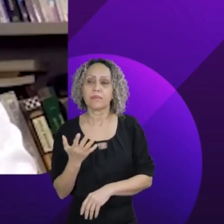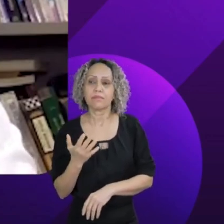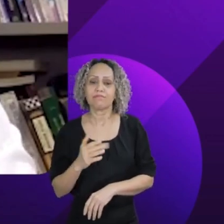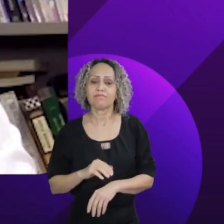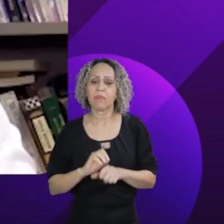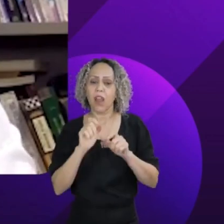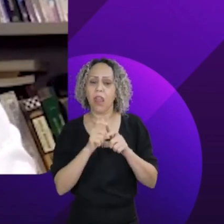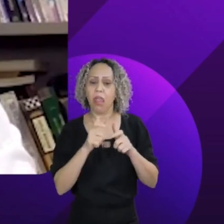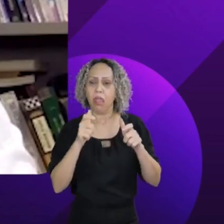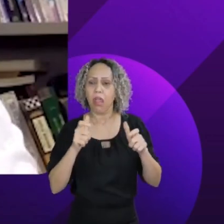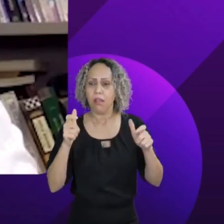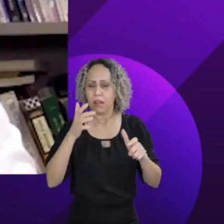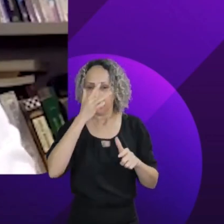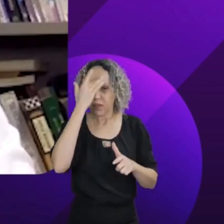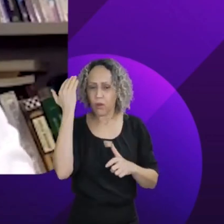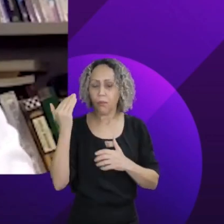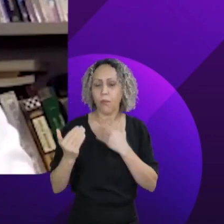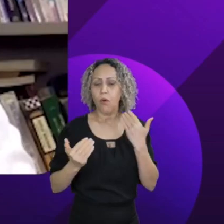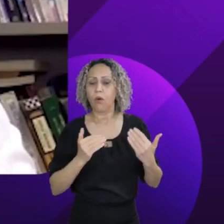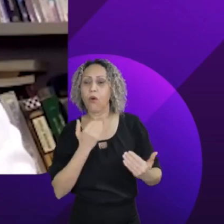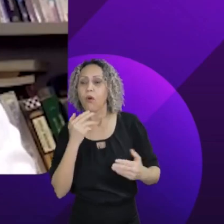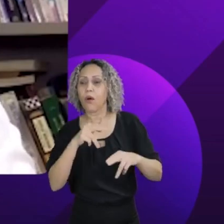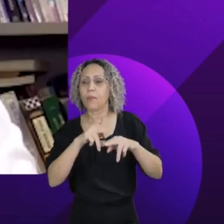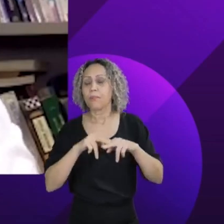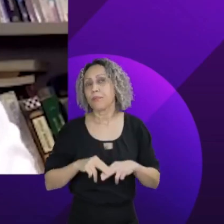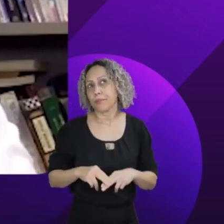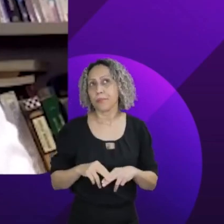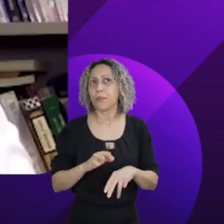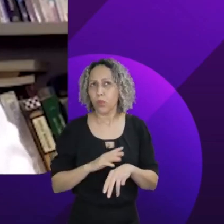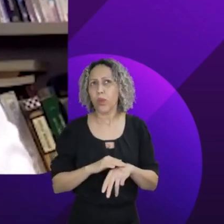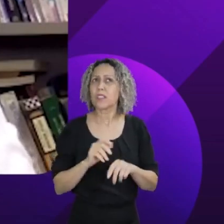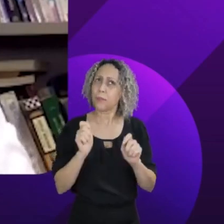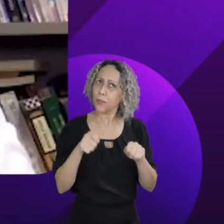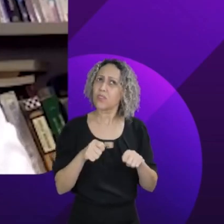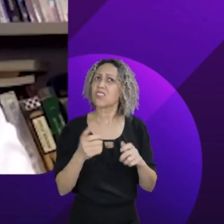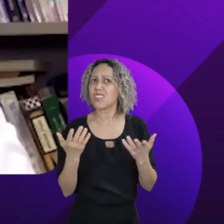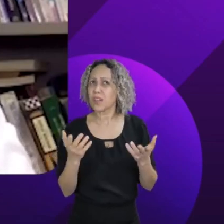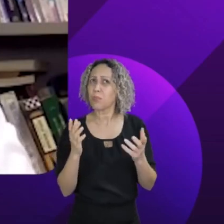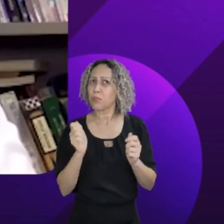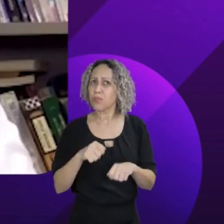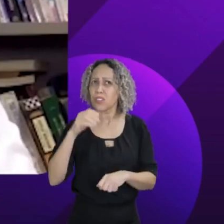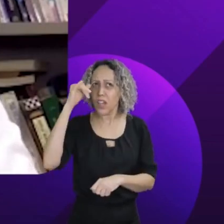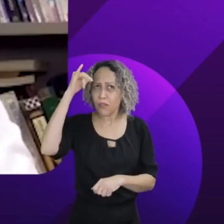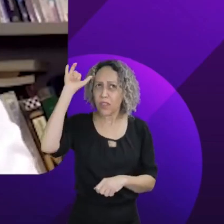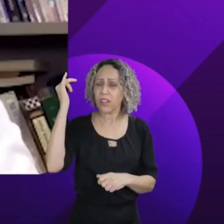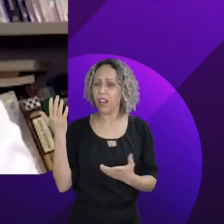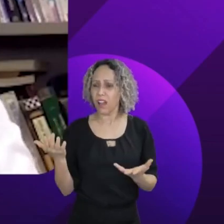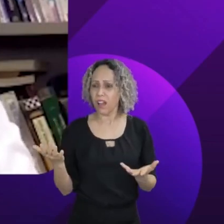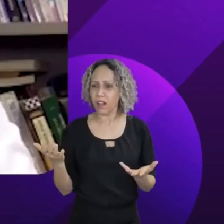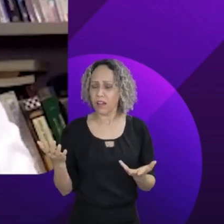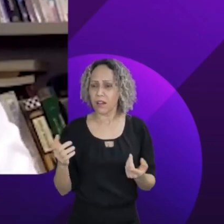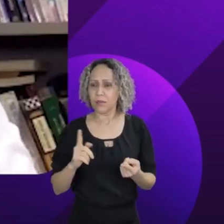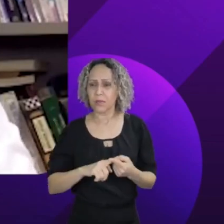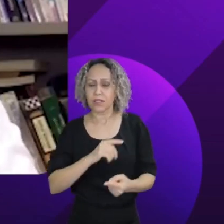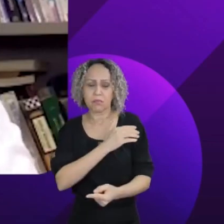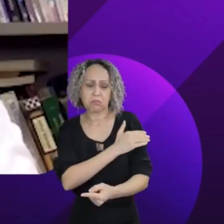mais óbitos por causas evitáveis, como hipertensão, que todo mundo sabe, né, as